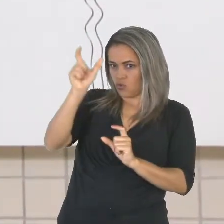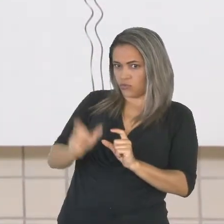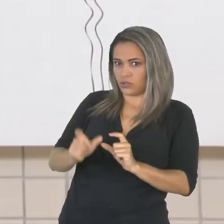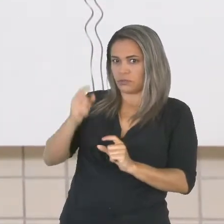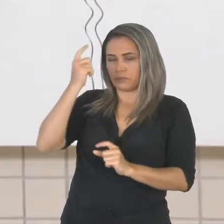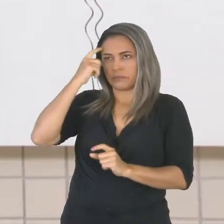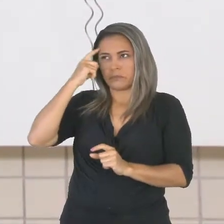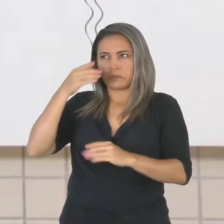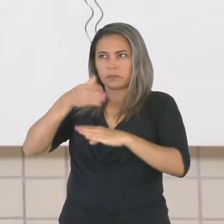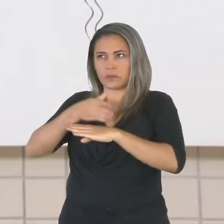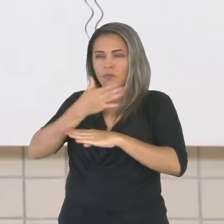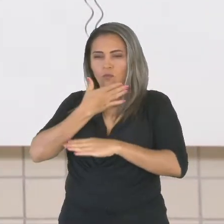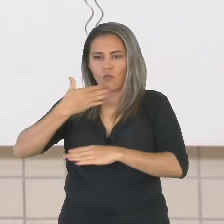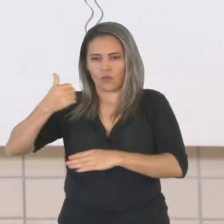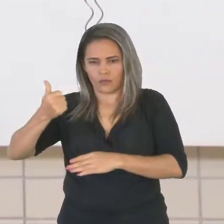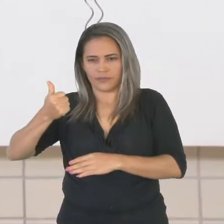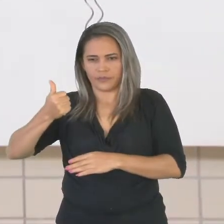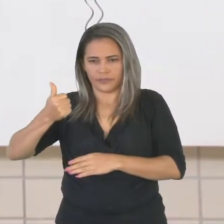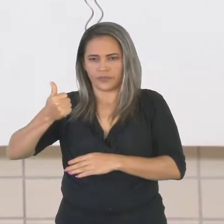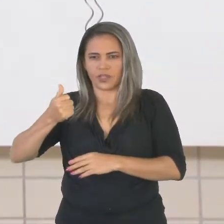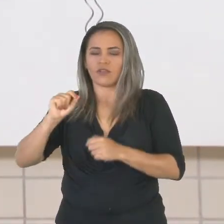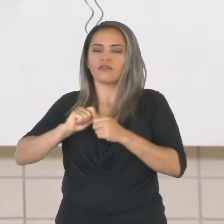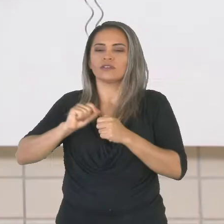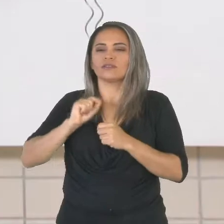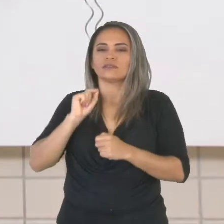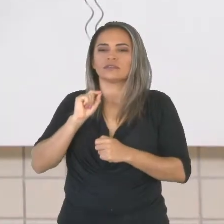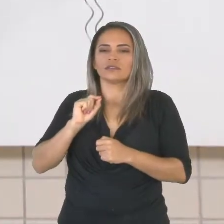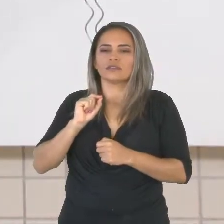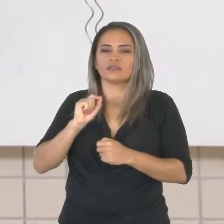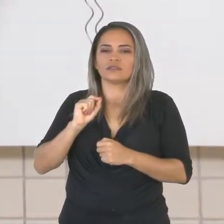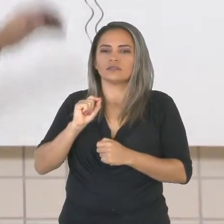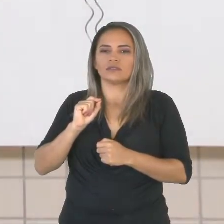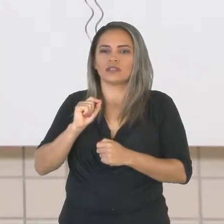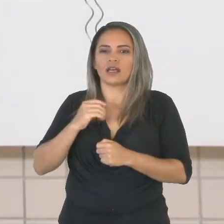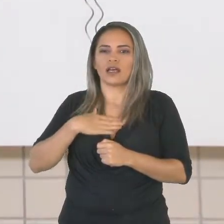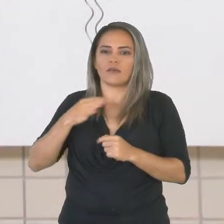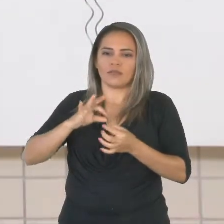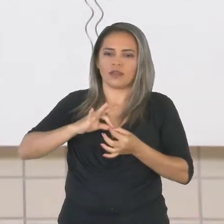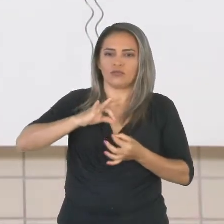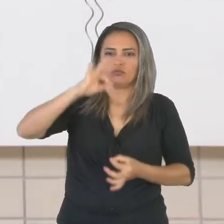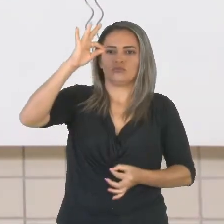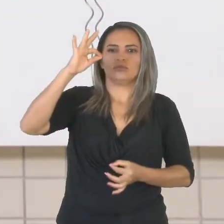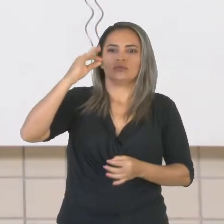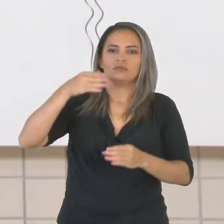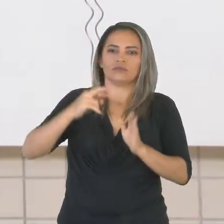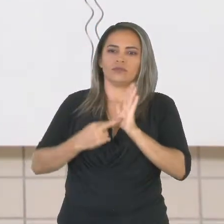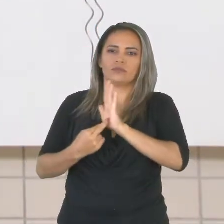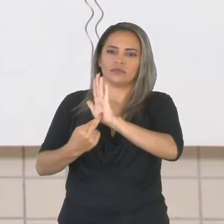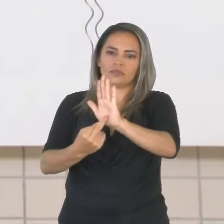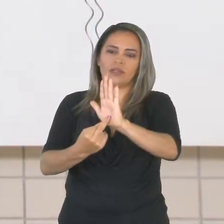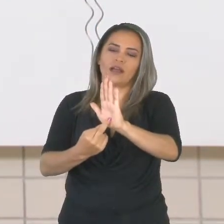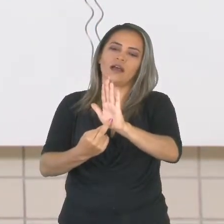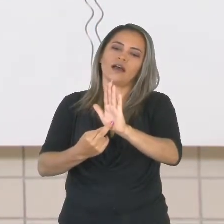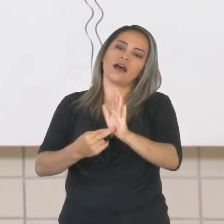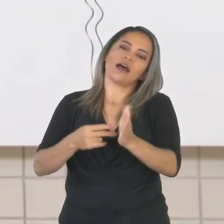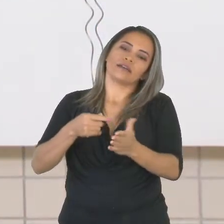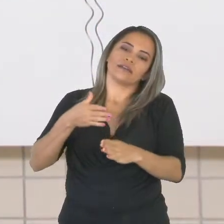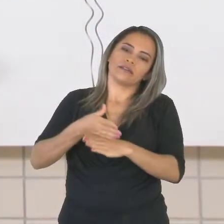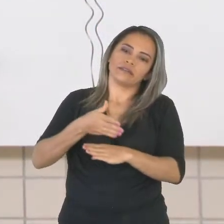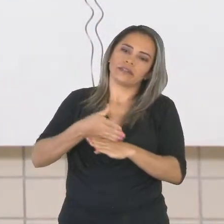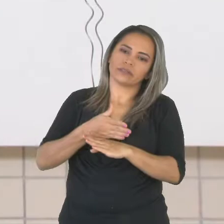frequência qualitativa, eu vou fazer o quê? A minha altura vai representar a frequência absoluta. Ok? Então,